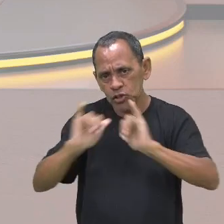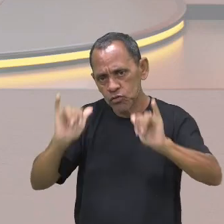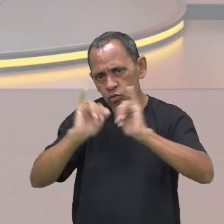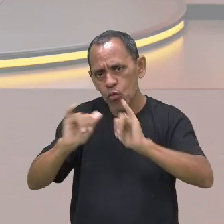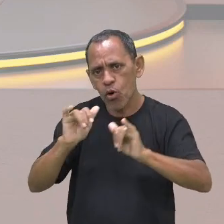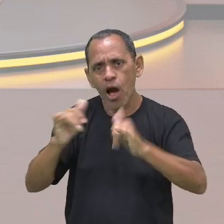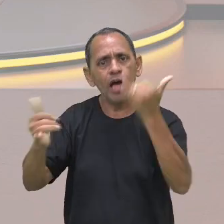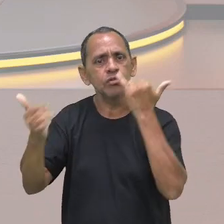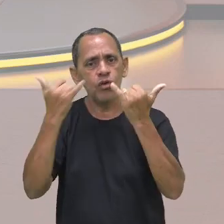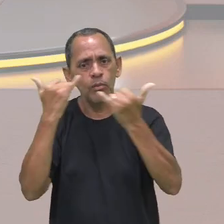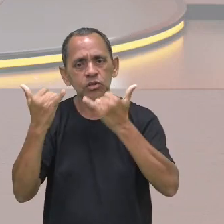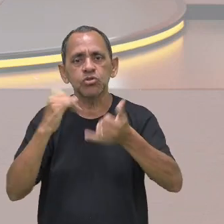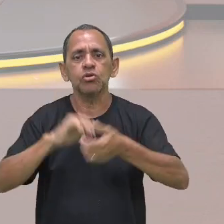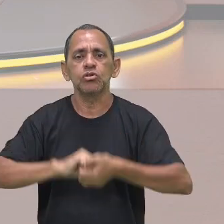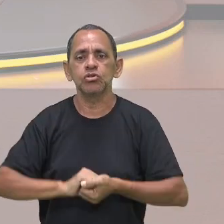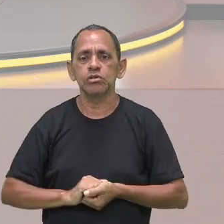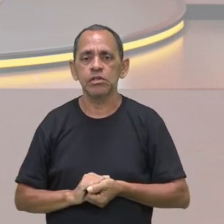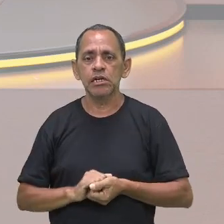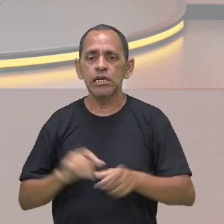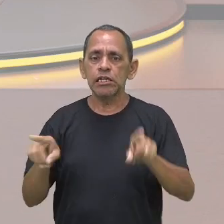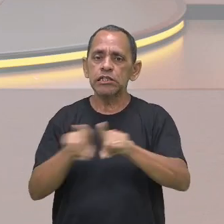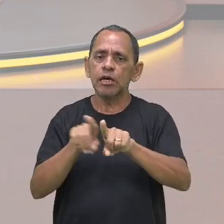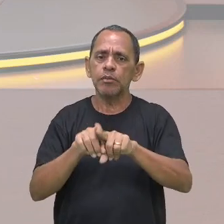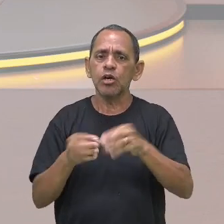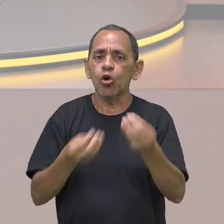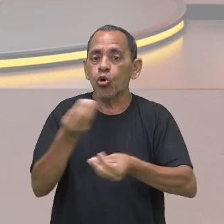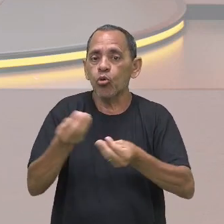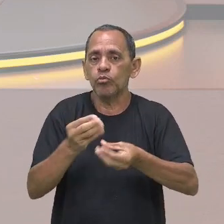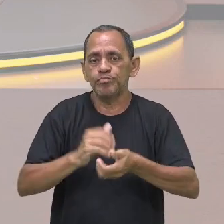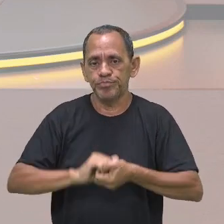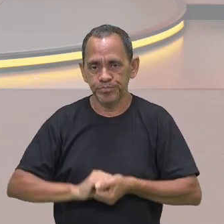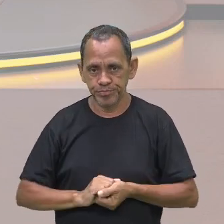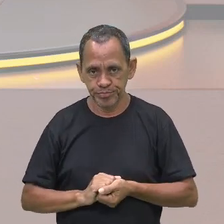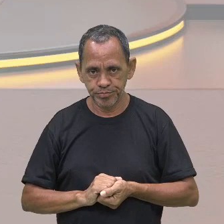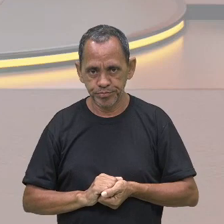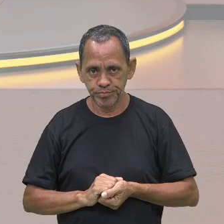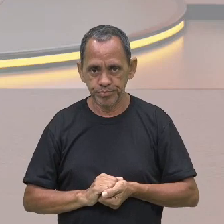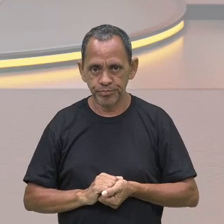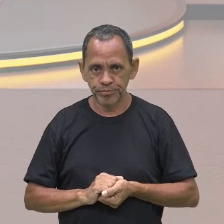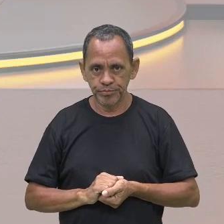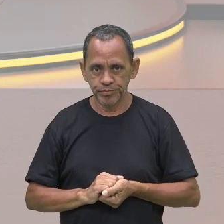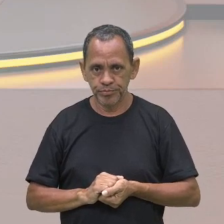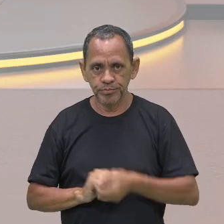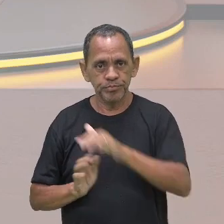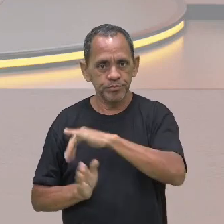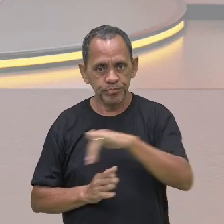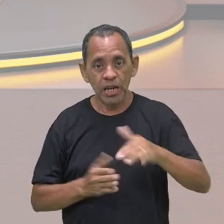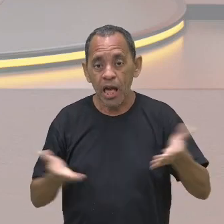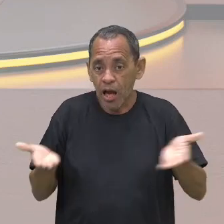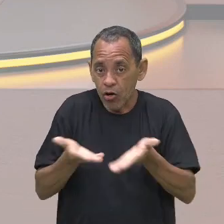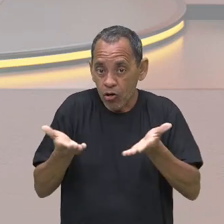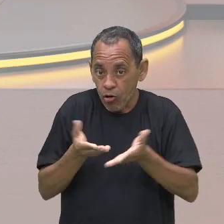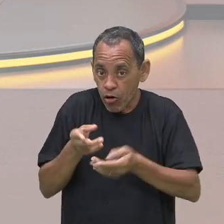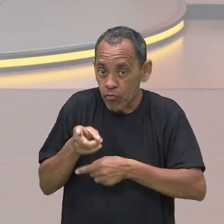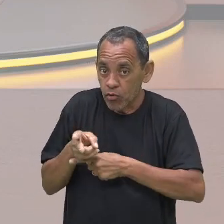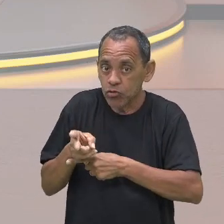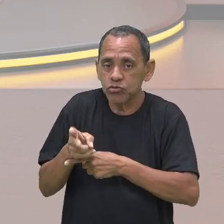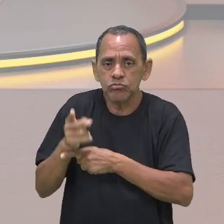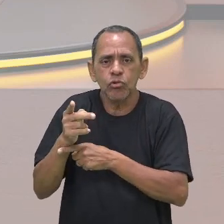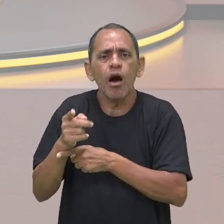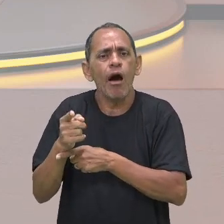essas questões, tá certo? Muito bem. Então a gente vai continuar refletindo aqui nessa